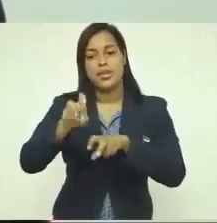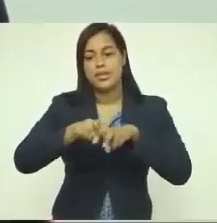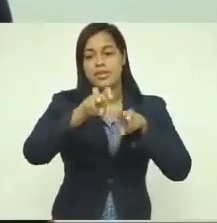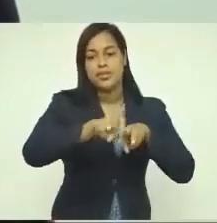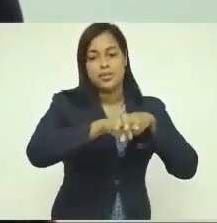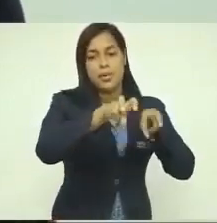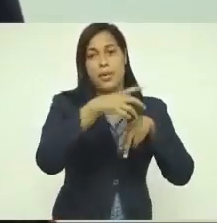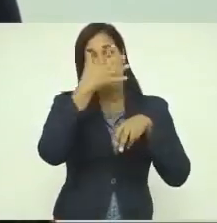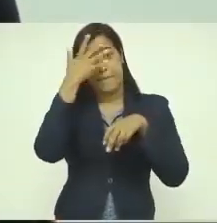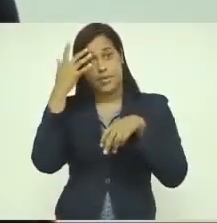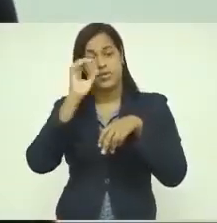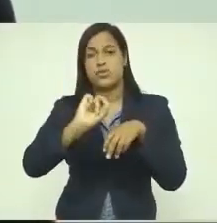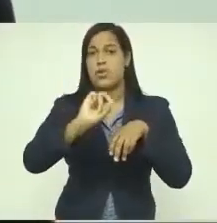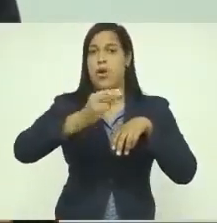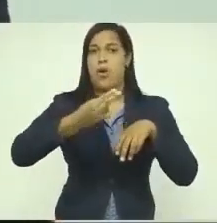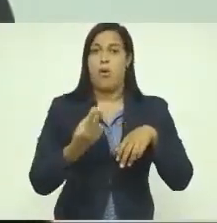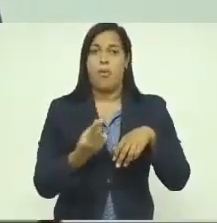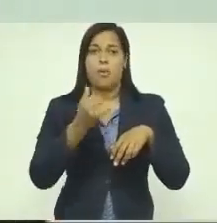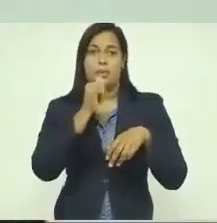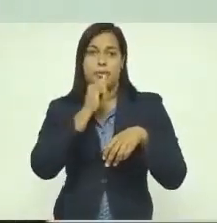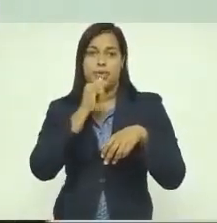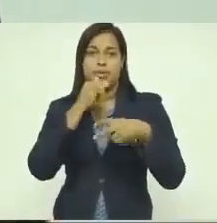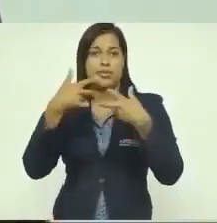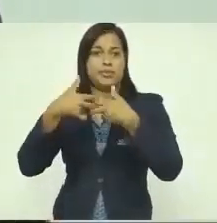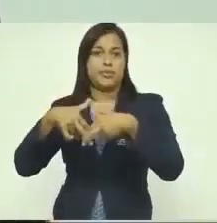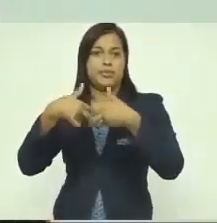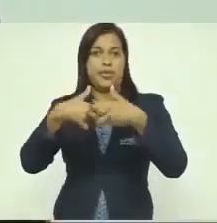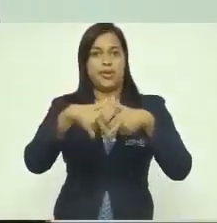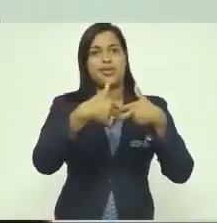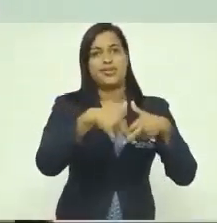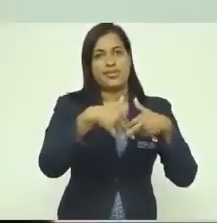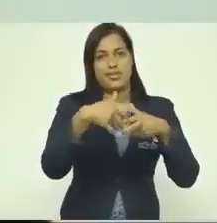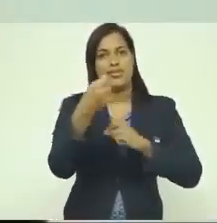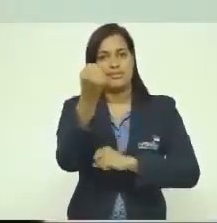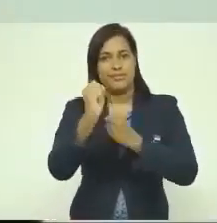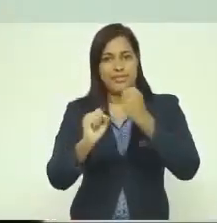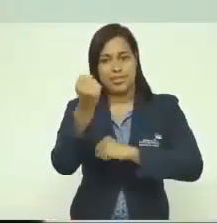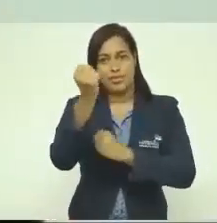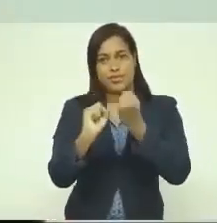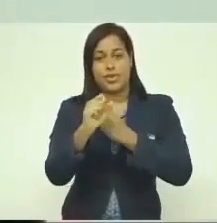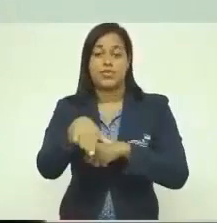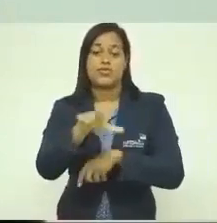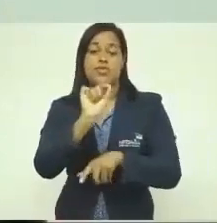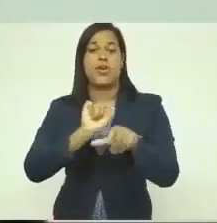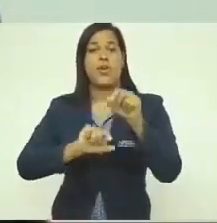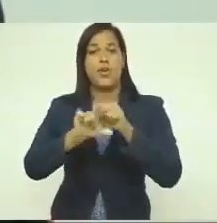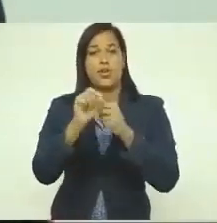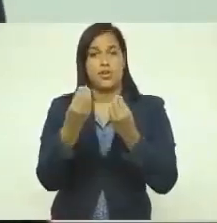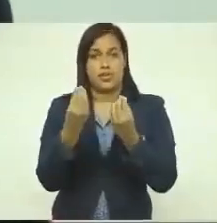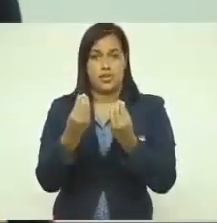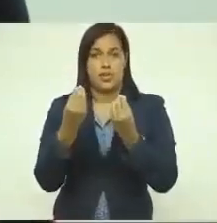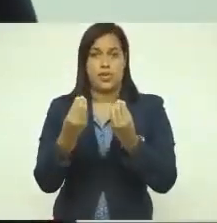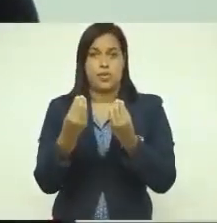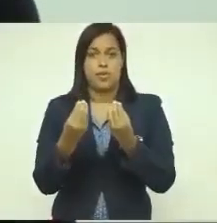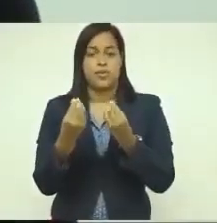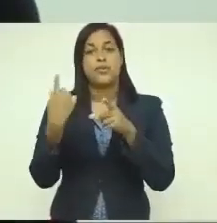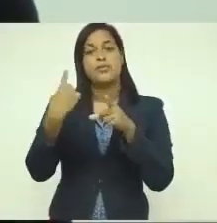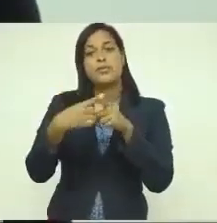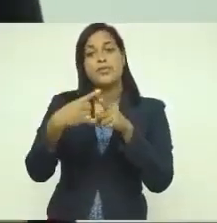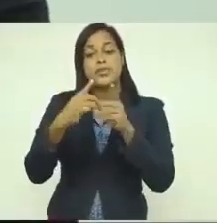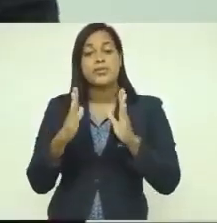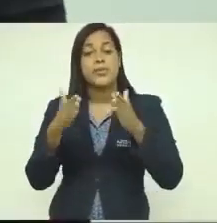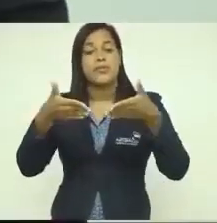produzir utilizando, por exemplo, muitas máquinas. Então, eu decido como produzir. E, finalmente, para